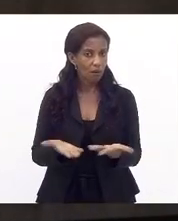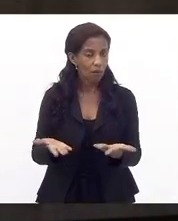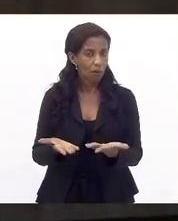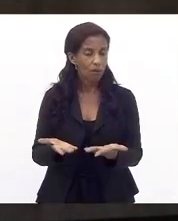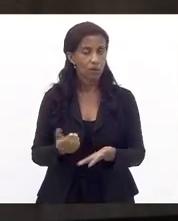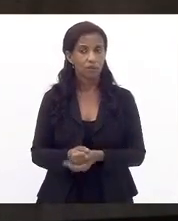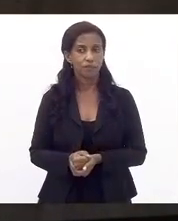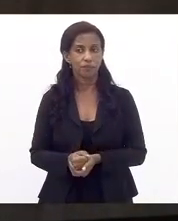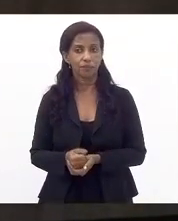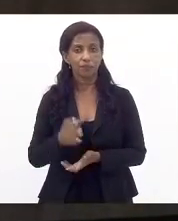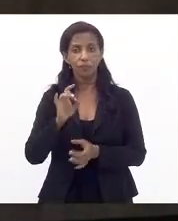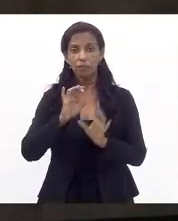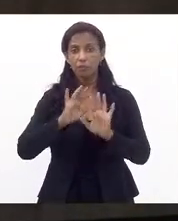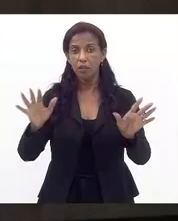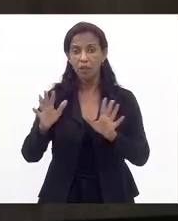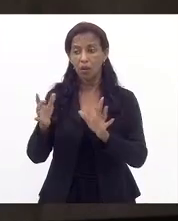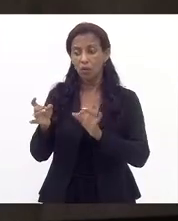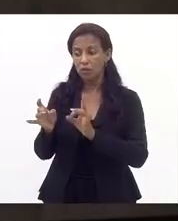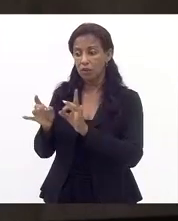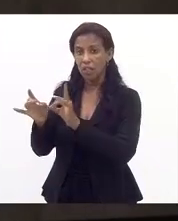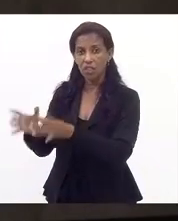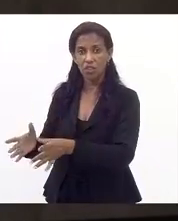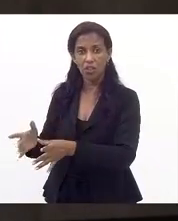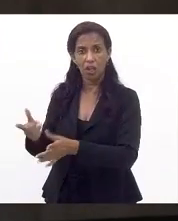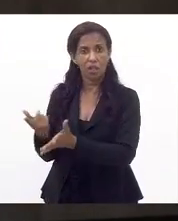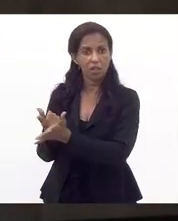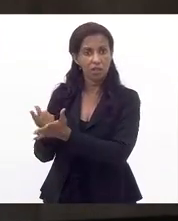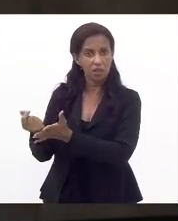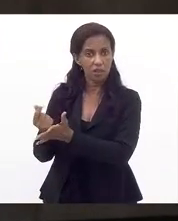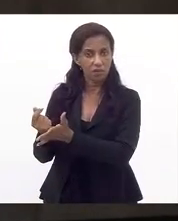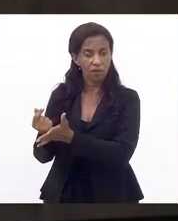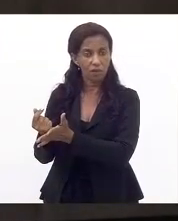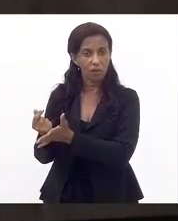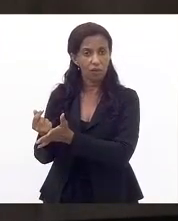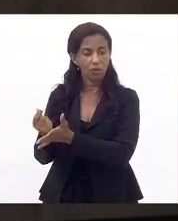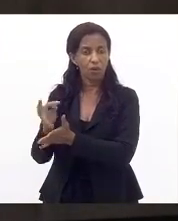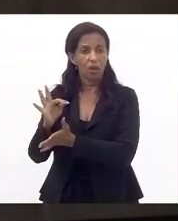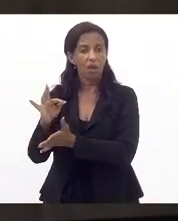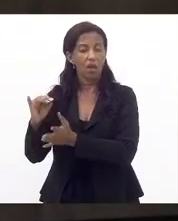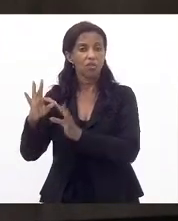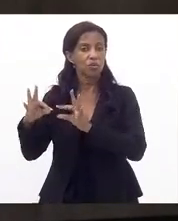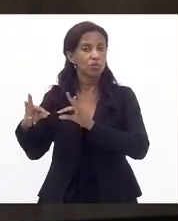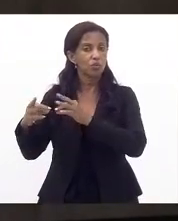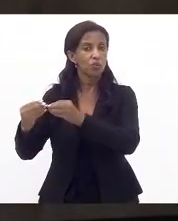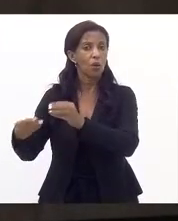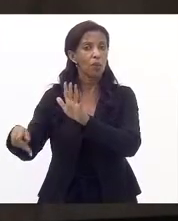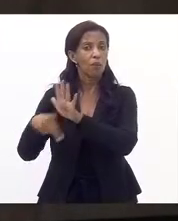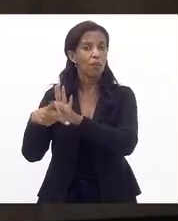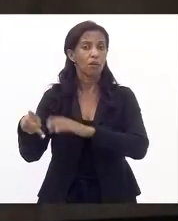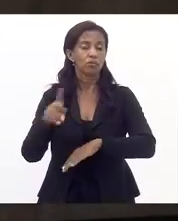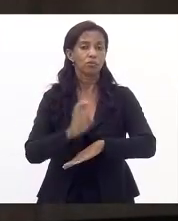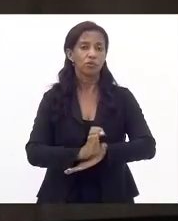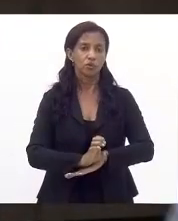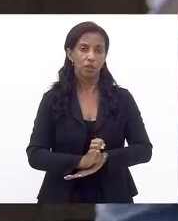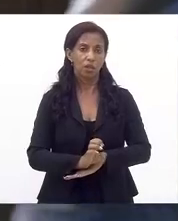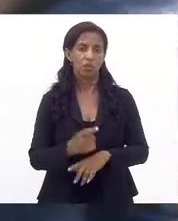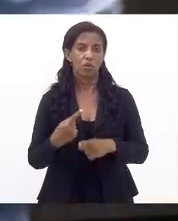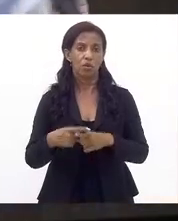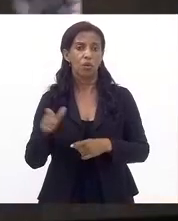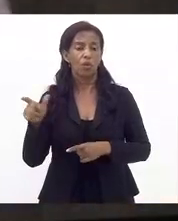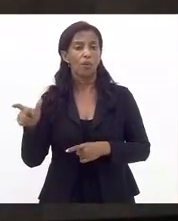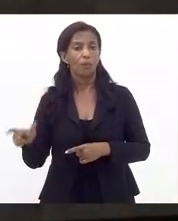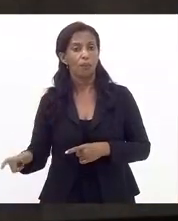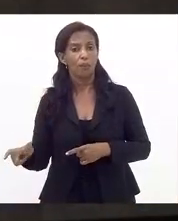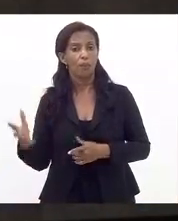fazer o quê não deixar essa contribuição a título de locupletamento ilícito por parte do Estado porque